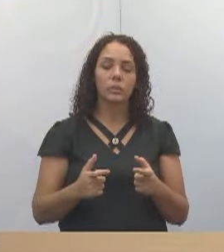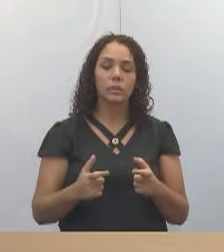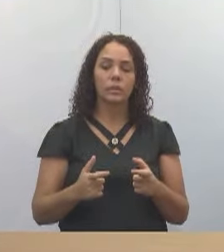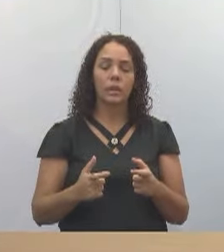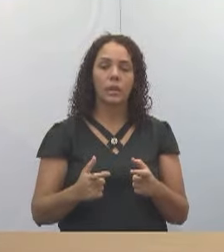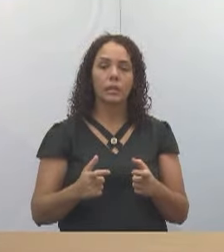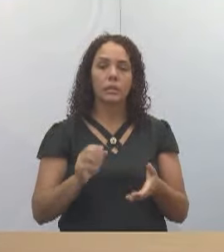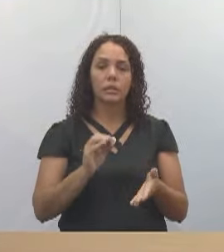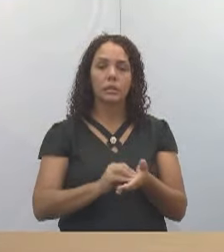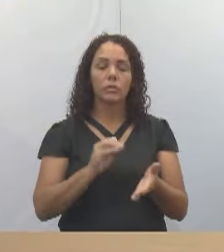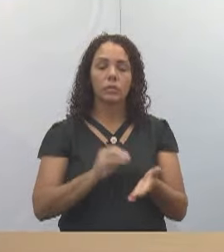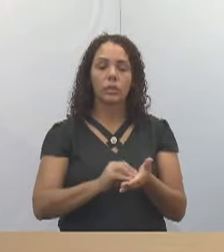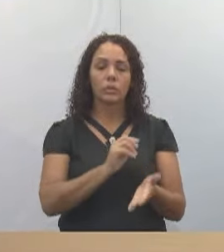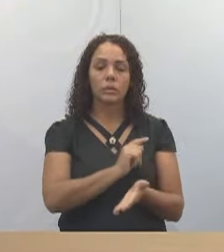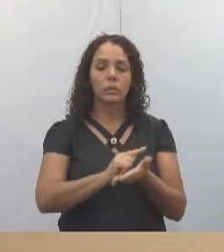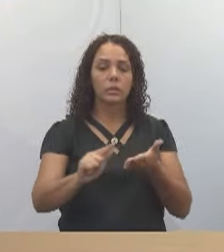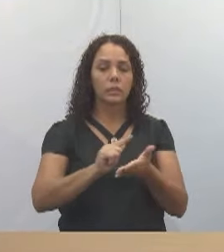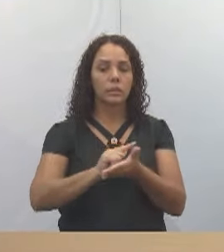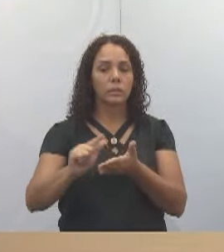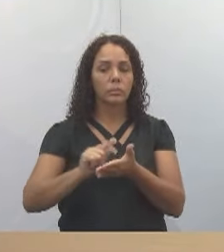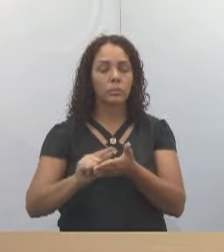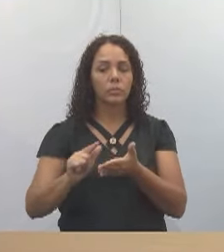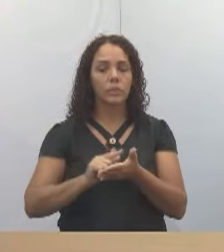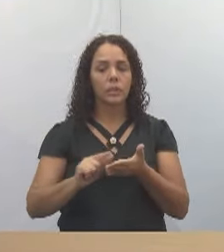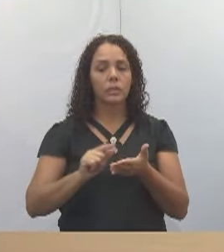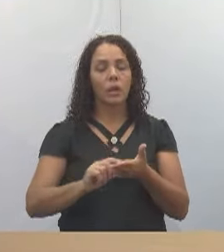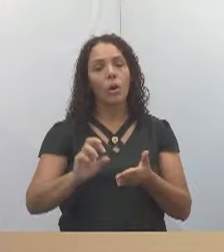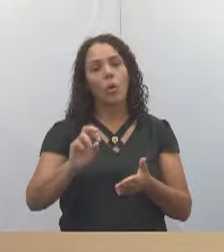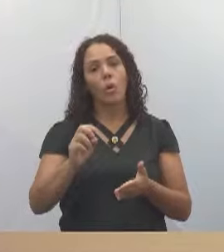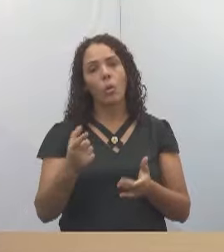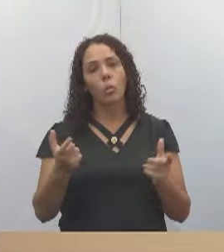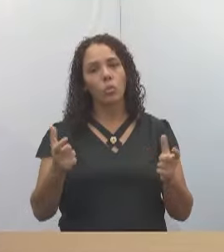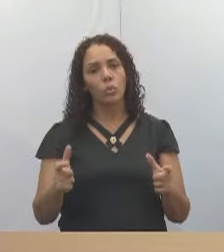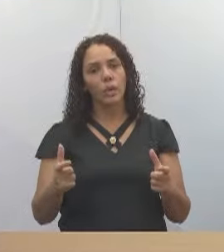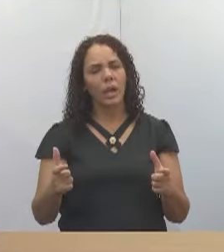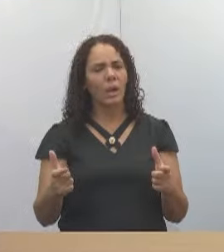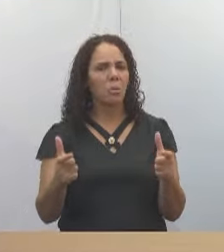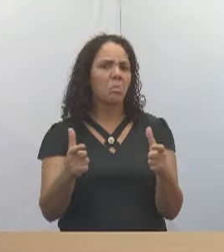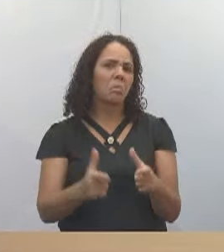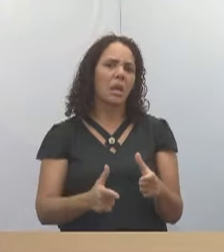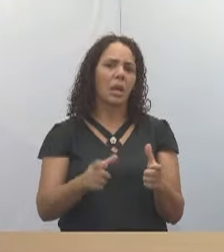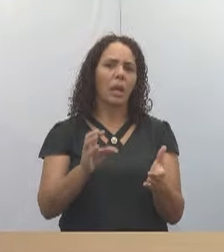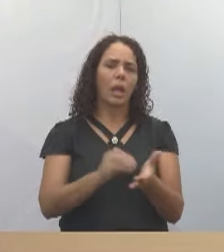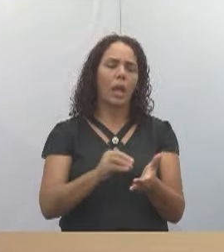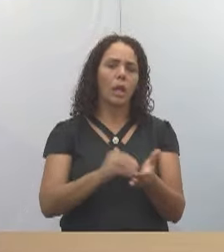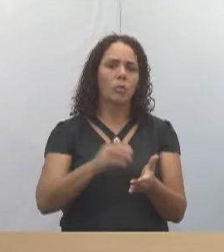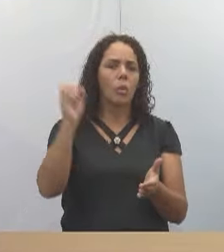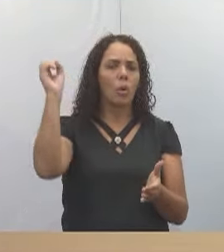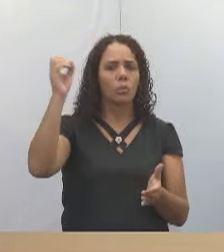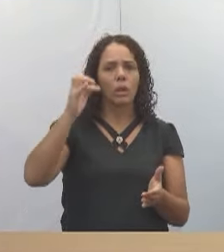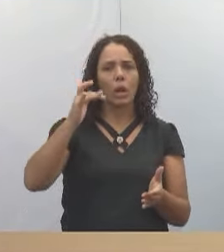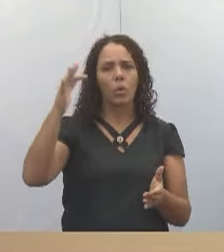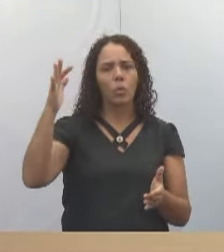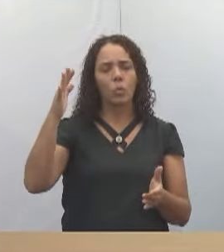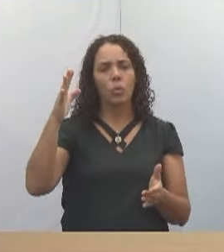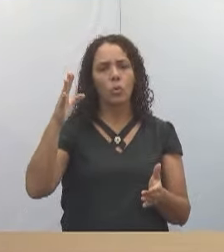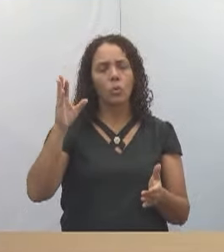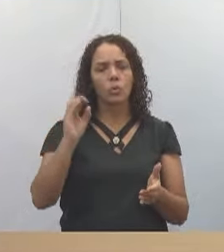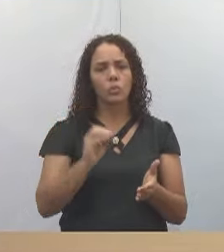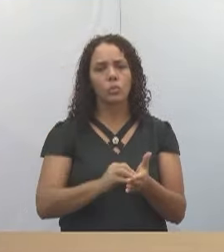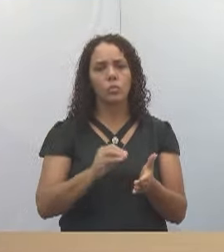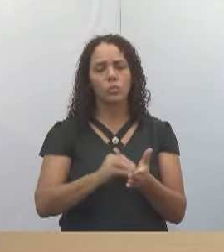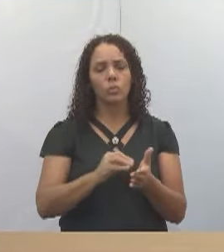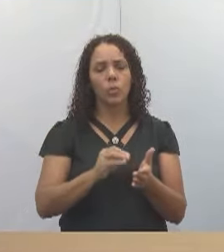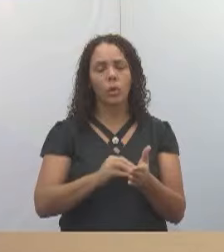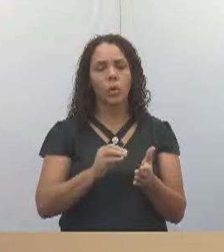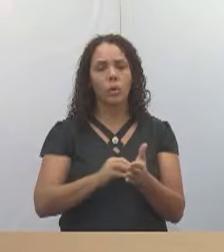de higiene ou que o prive de espaço, ar e luminosidade e sombra para a manutenção de uma vida digna,